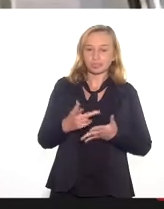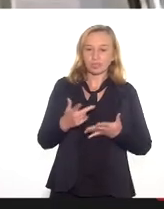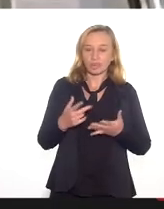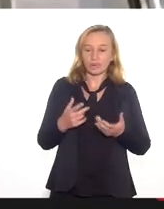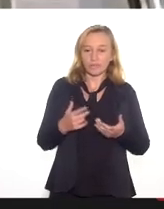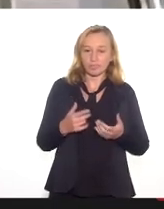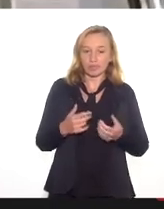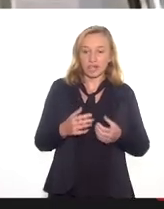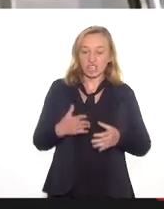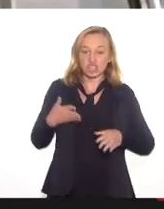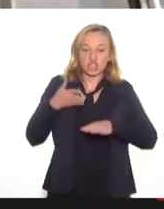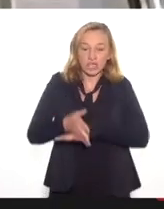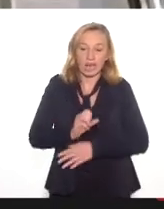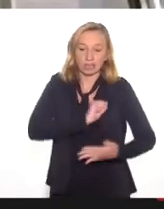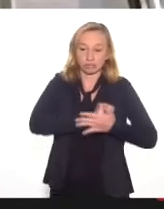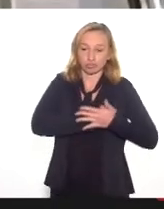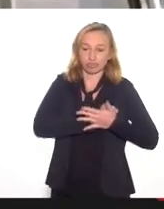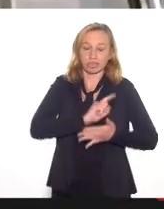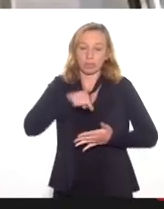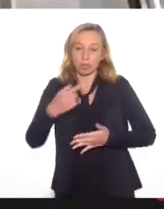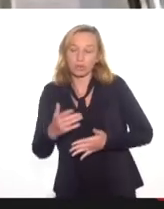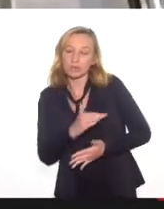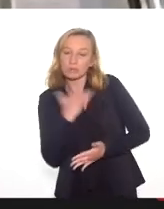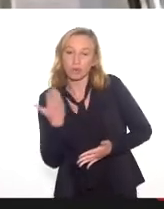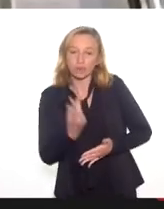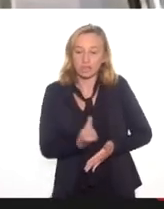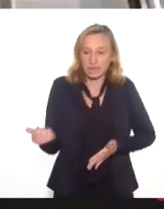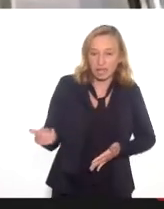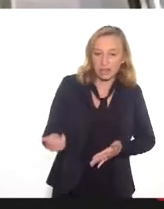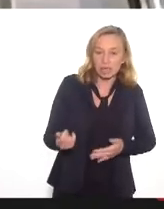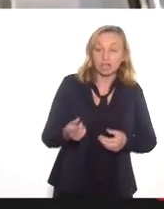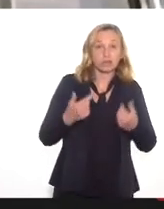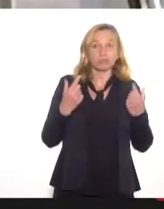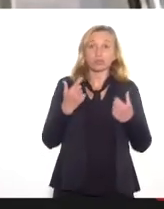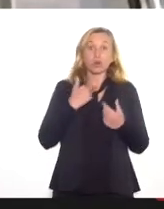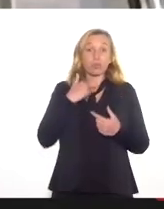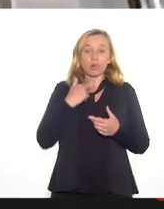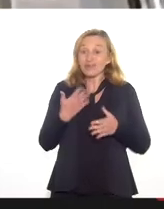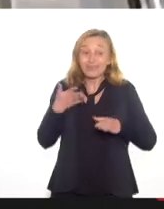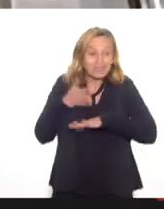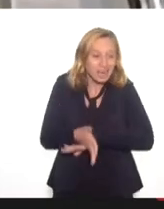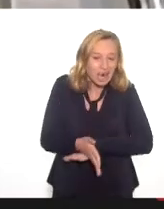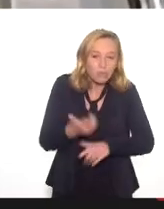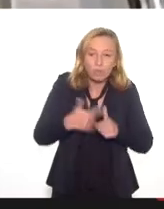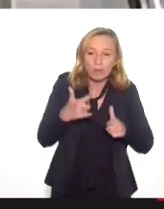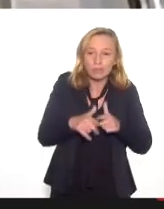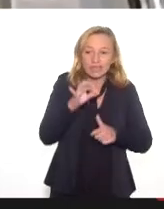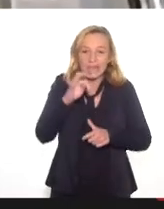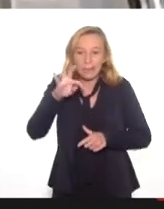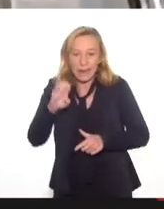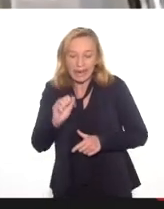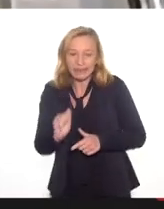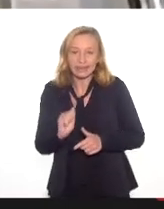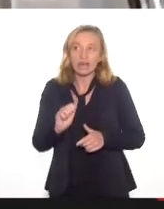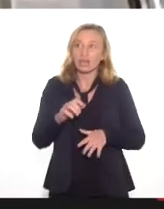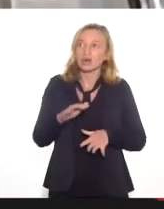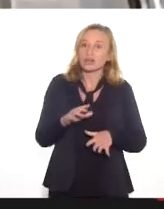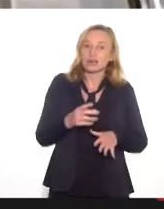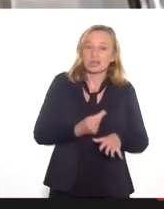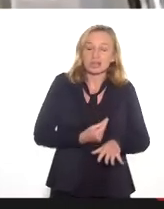sair morta eu não posso entrar com problema de diabetes e não ter medicamento eu não posso entrar num